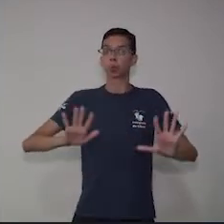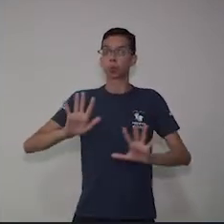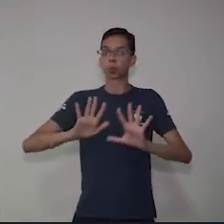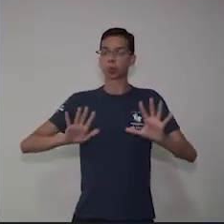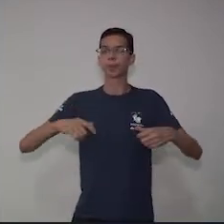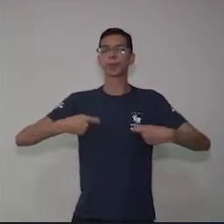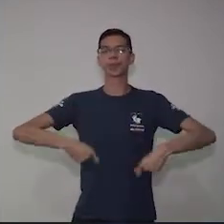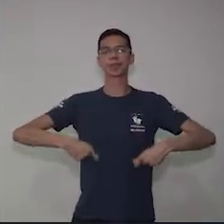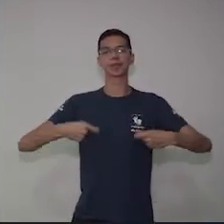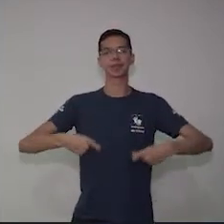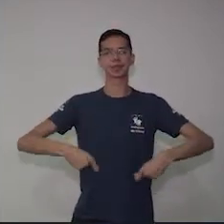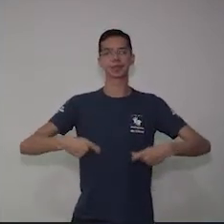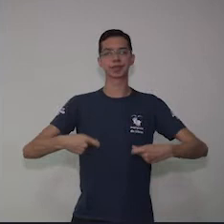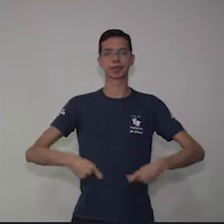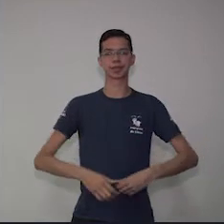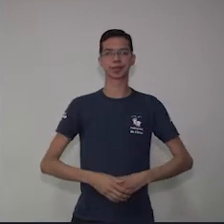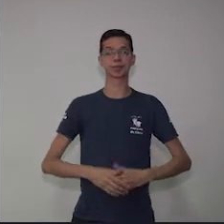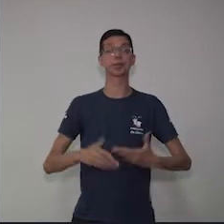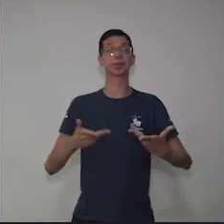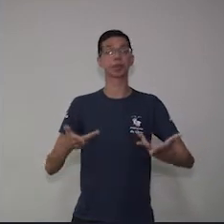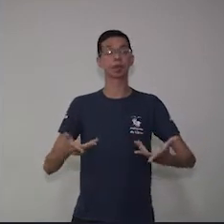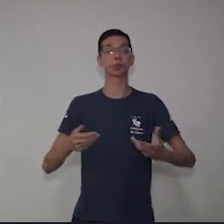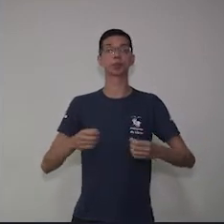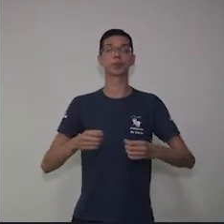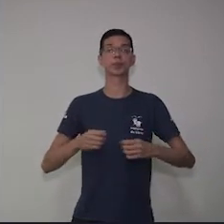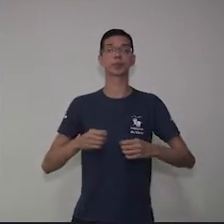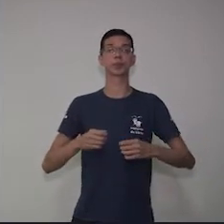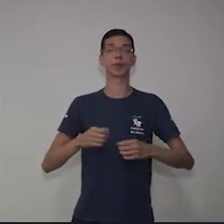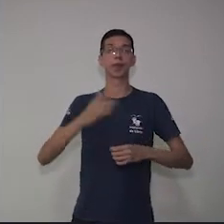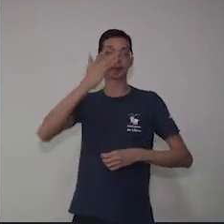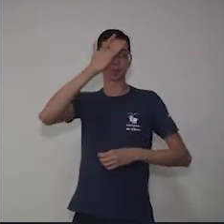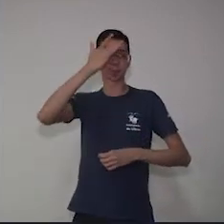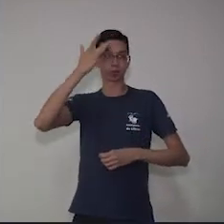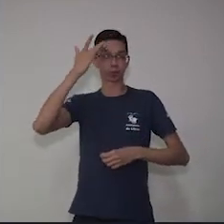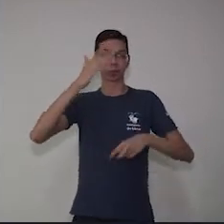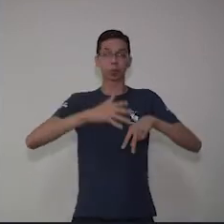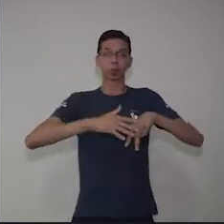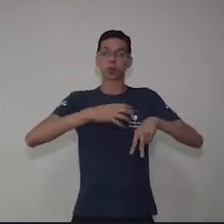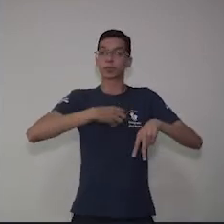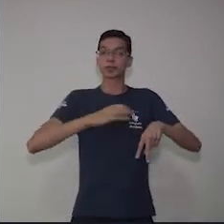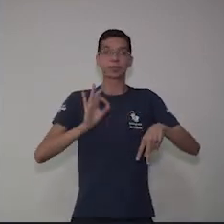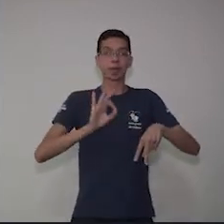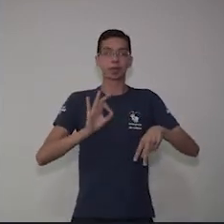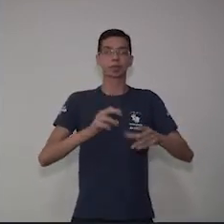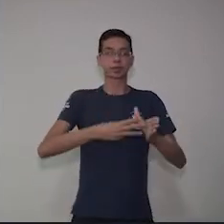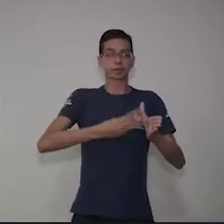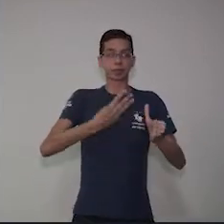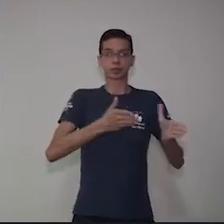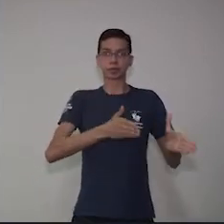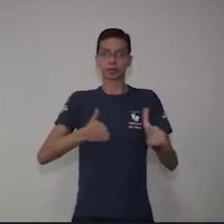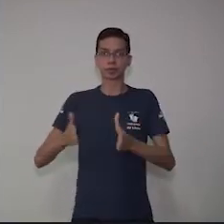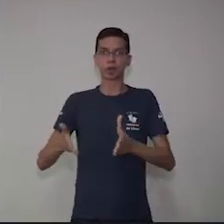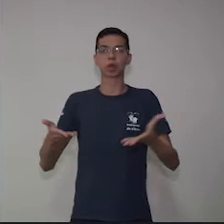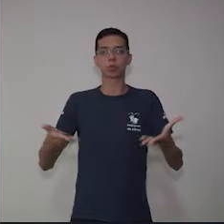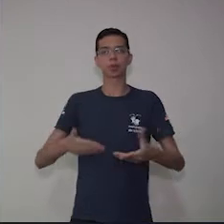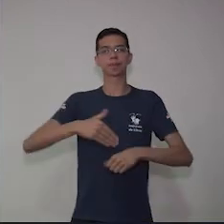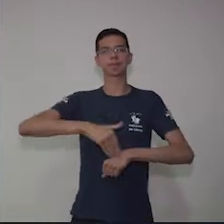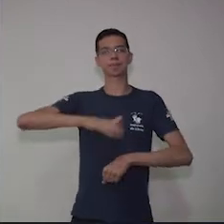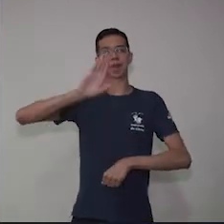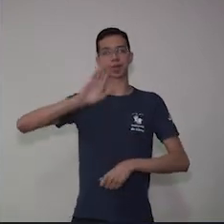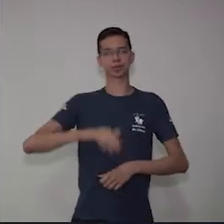Então, a estimativa de prevalência de infecção nos indivíduos assintomáticos foi maior na fase 3, em relação às